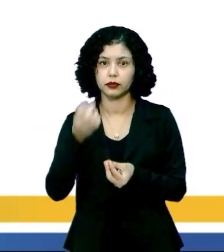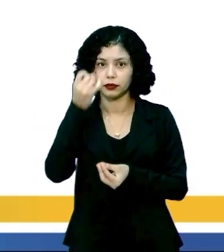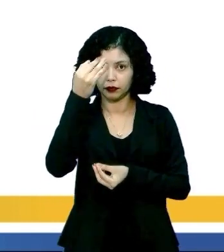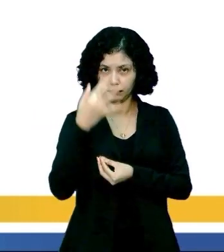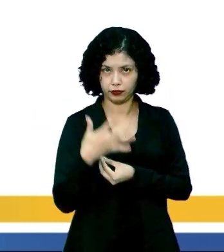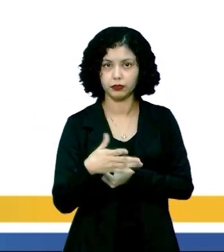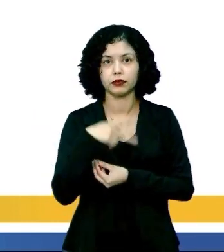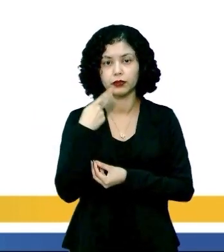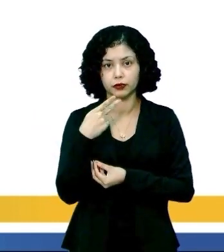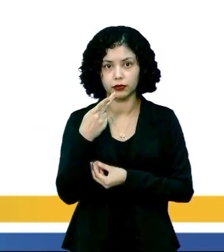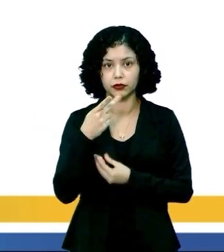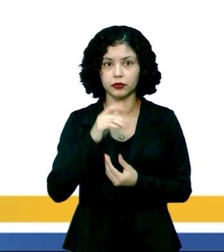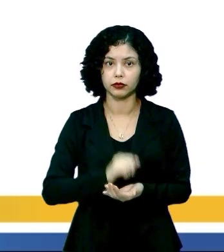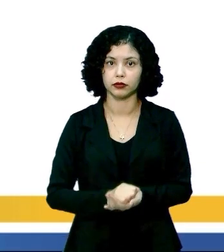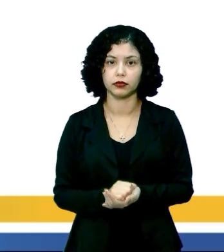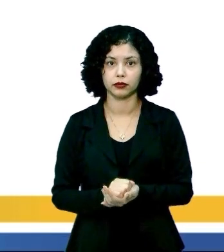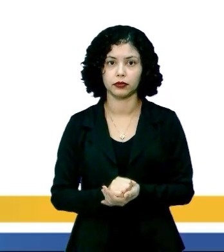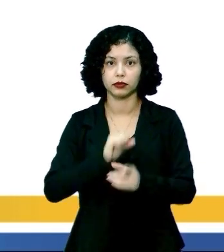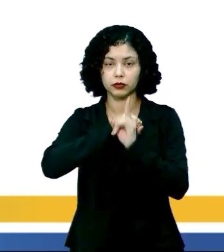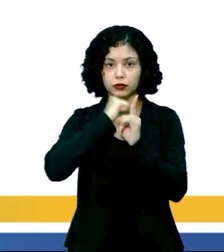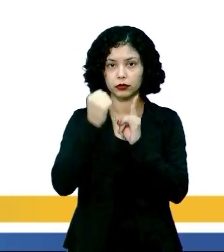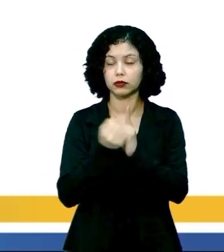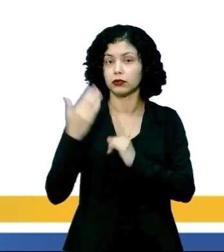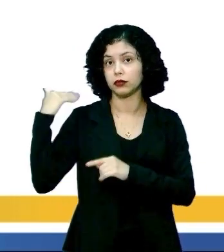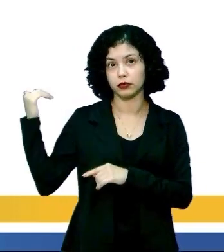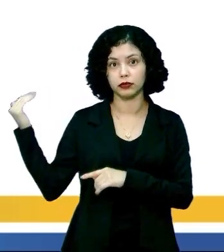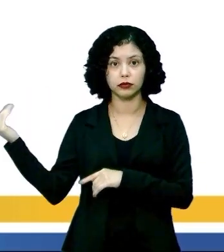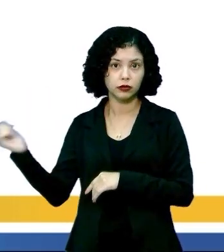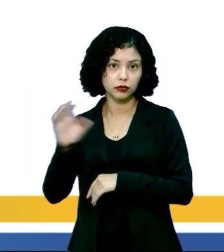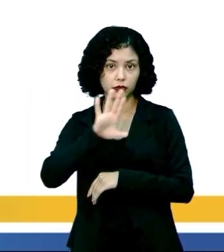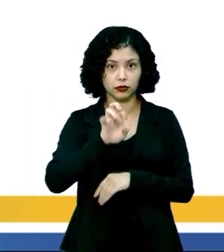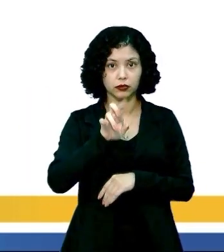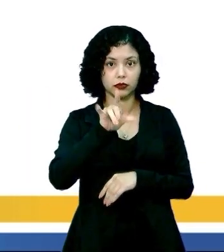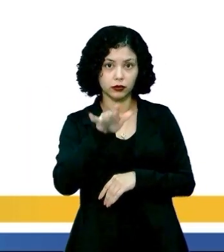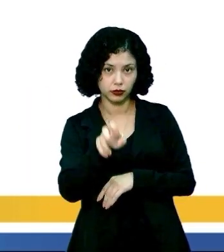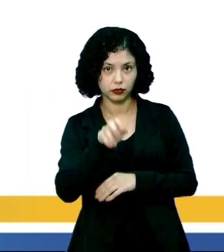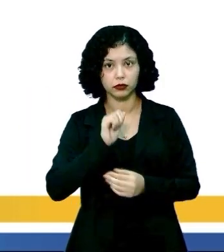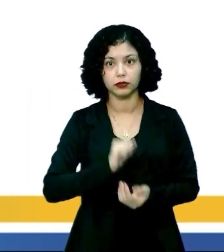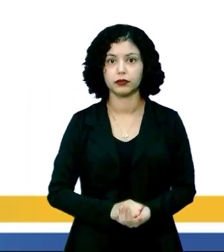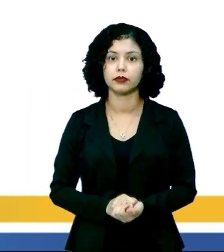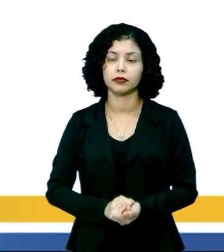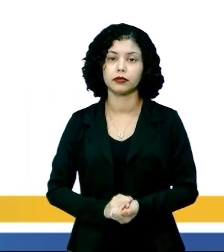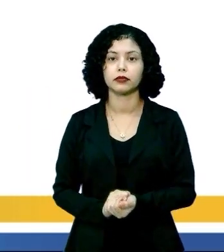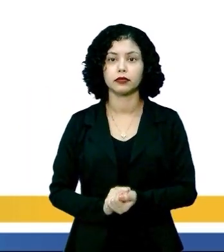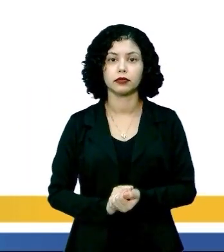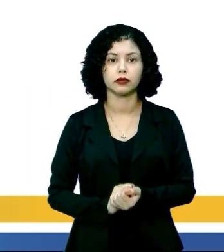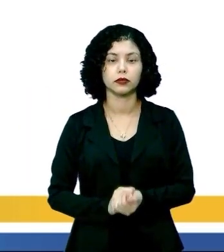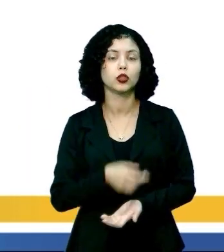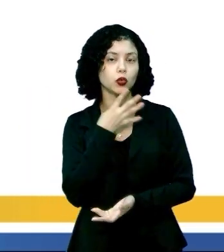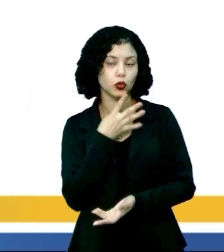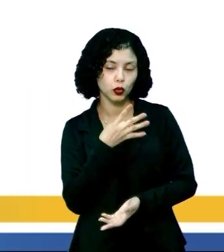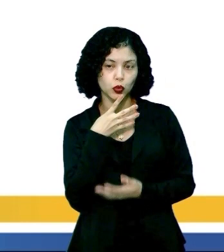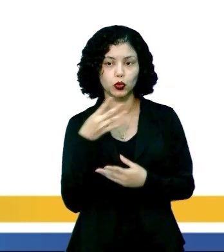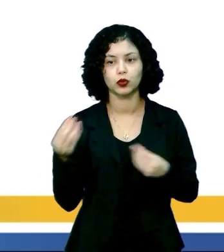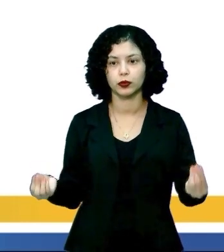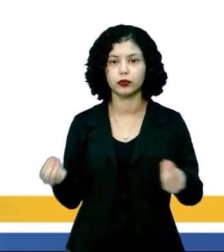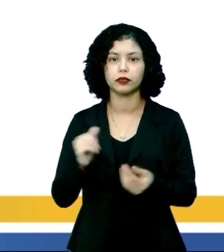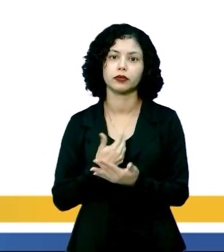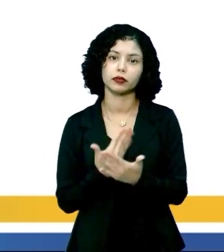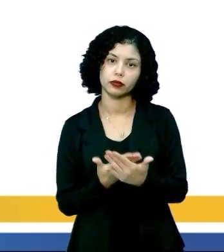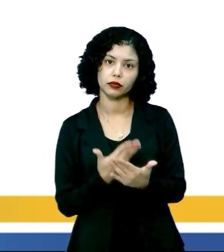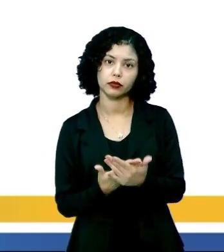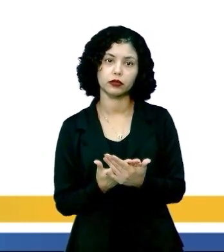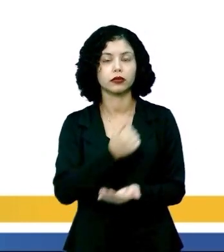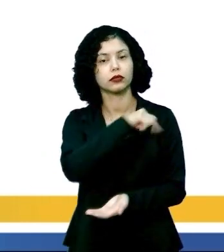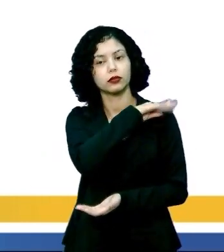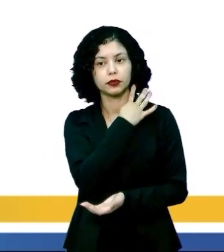citação de um sociólogo muito famoso, que é o Emily Durkheim, e é muito conhecido, ele é estudado no